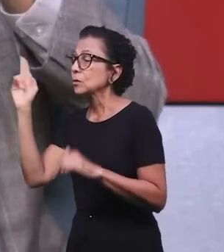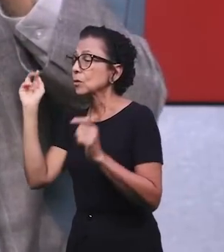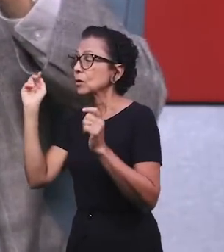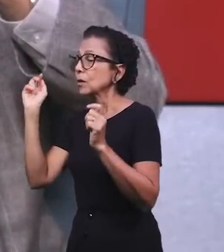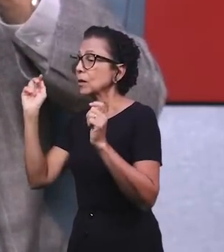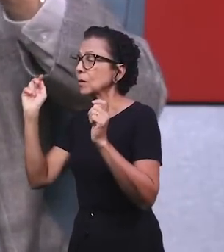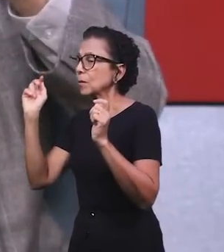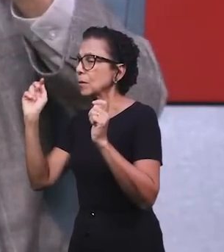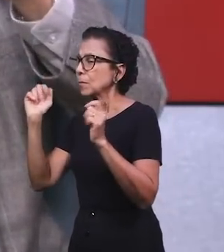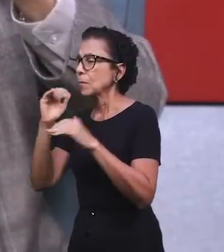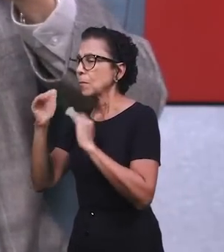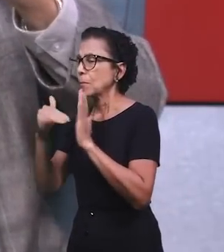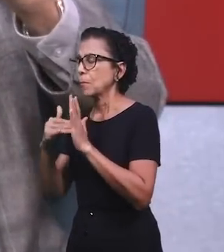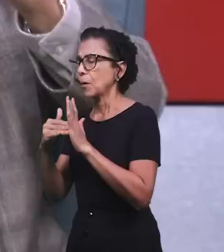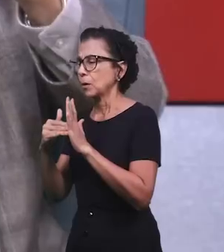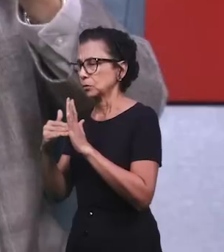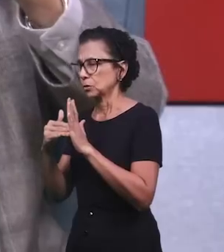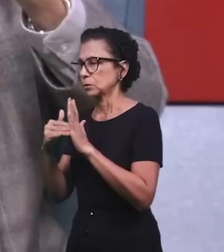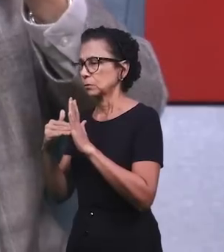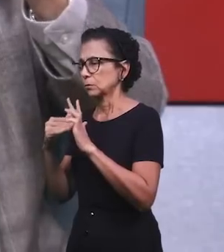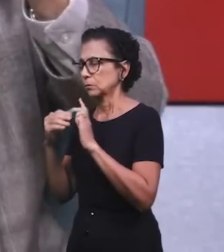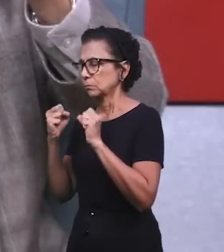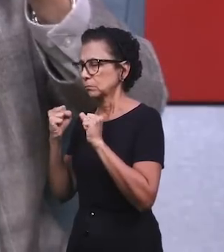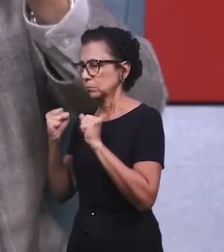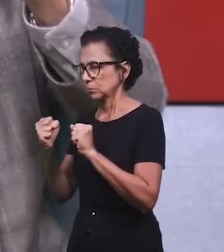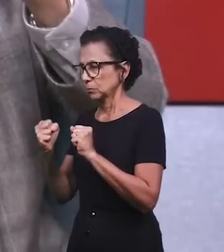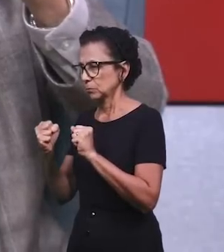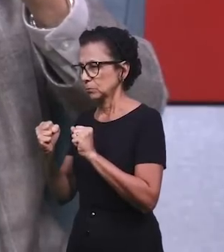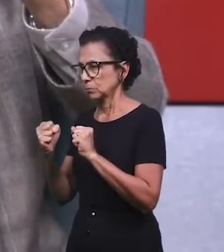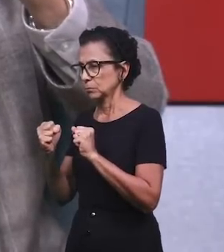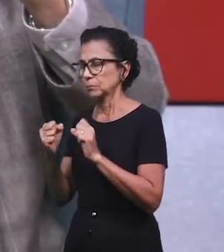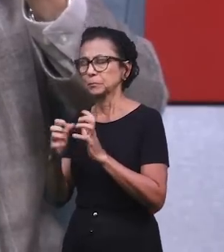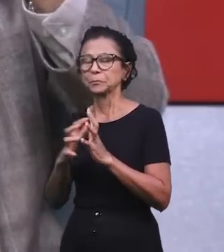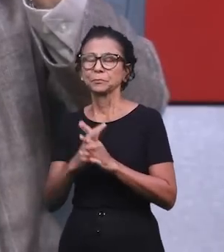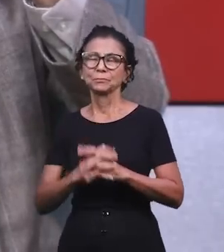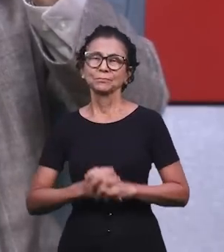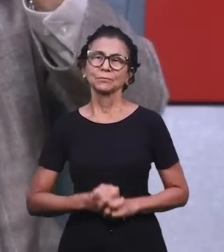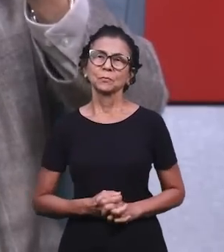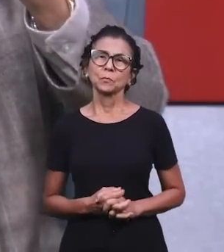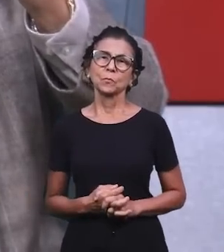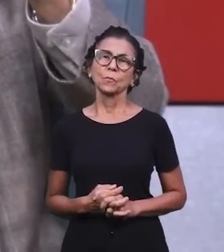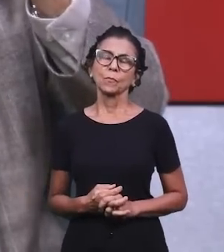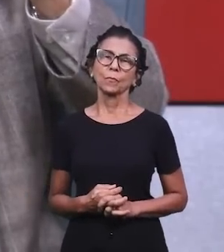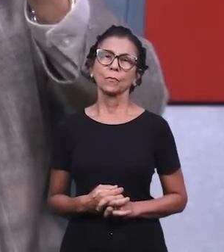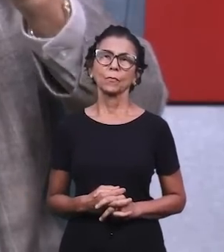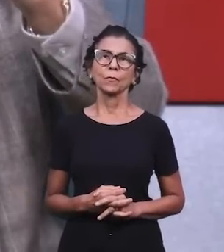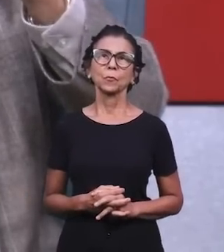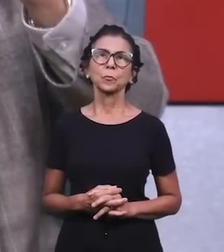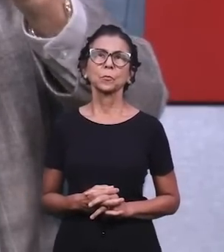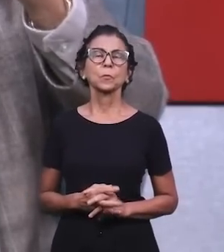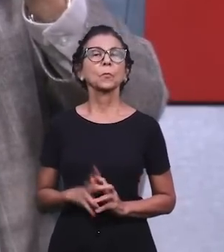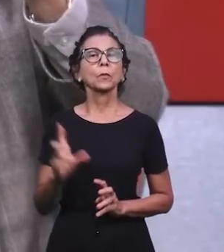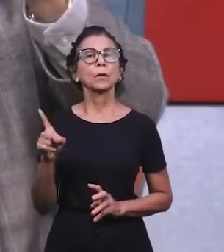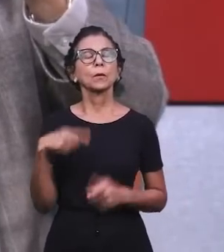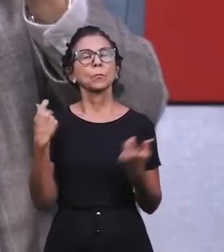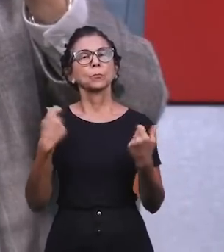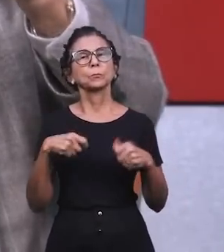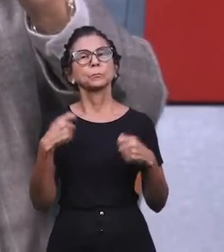podia fazer como homem. E é isso que nós temos que entender numa obra onde o Espírito